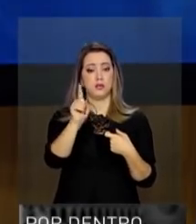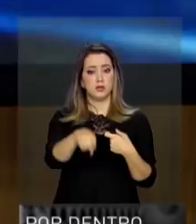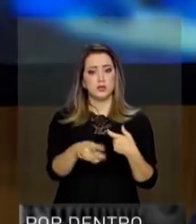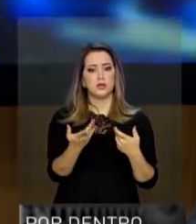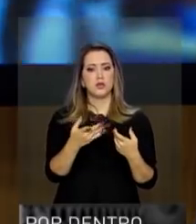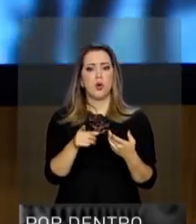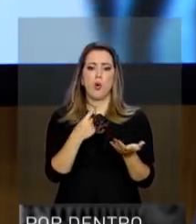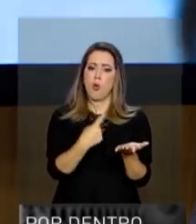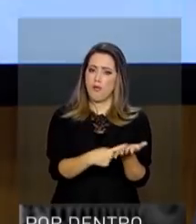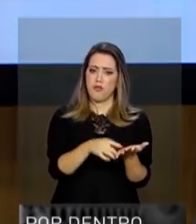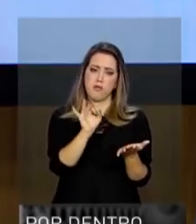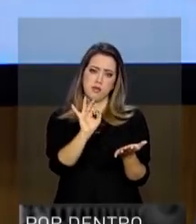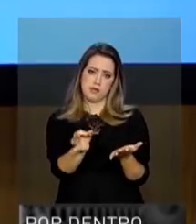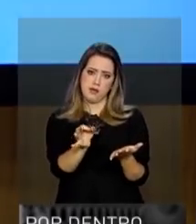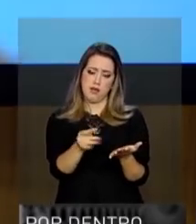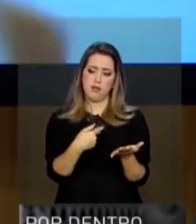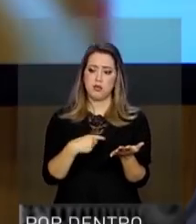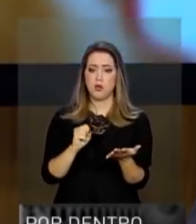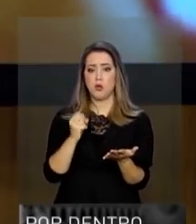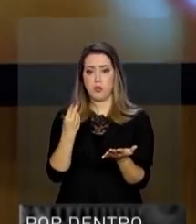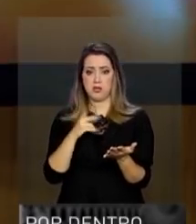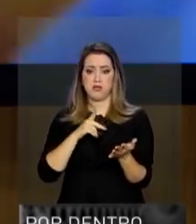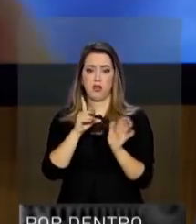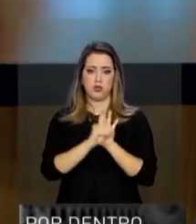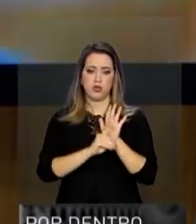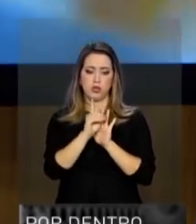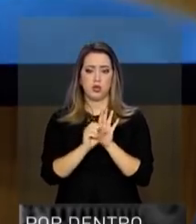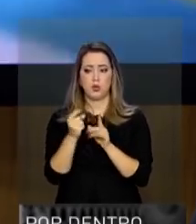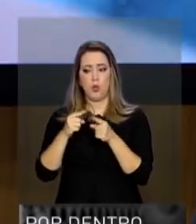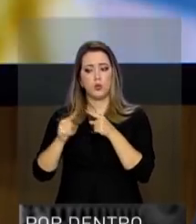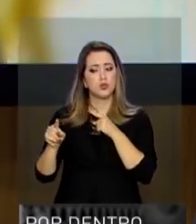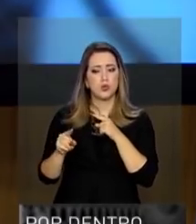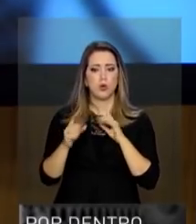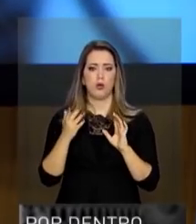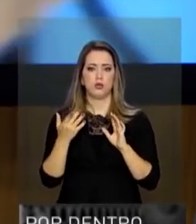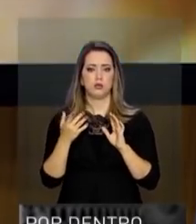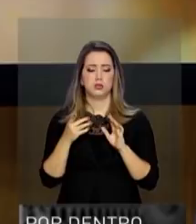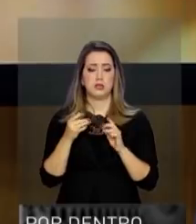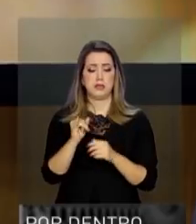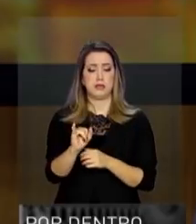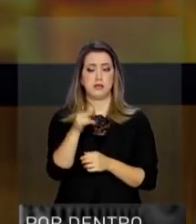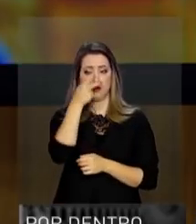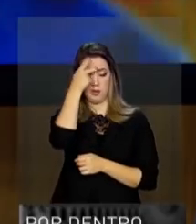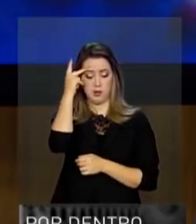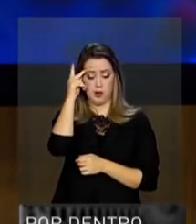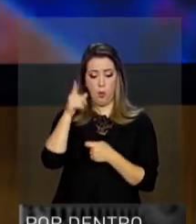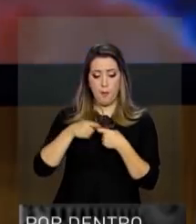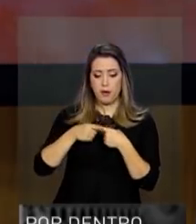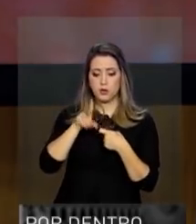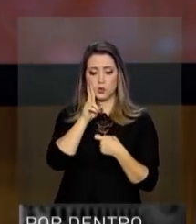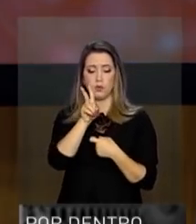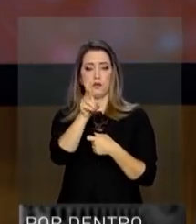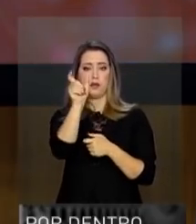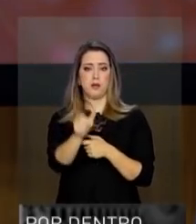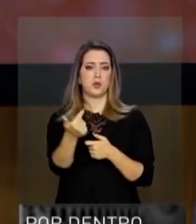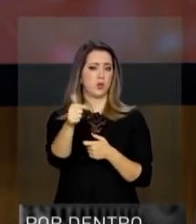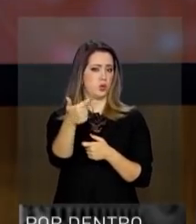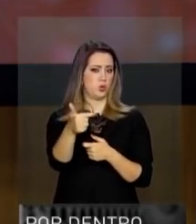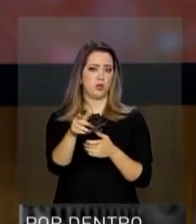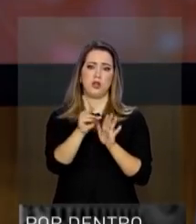o benefício, se a pessoa confirmar o seu direito, e ora não confirma o benefício, caso a perícia confirme, venha confirmar que a pessoa não tem mais